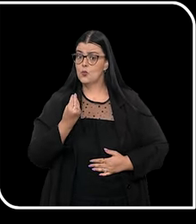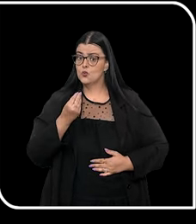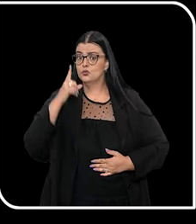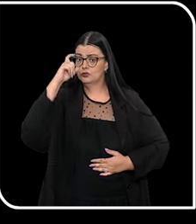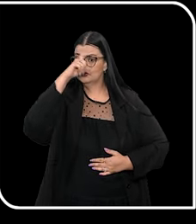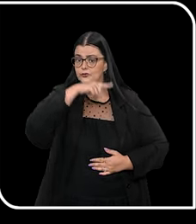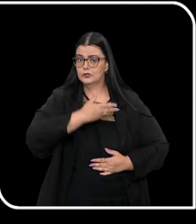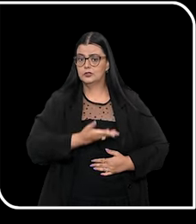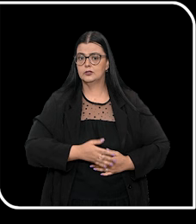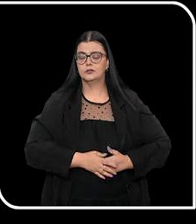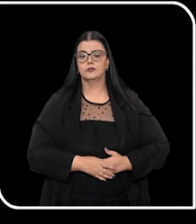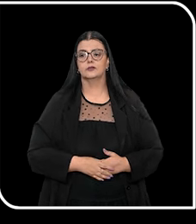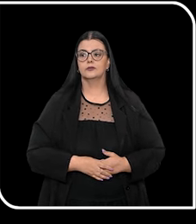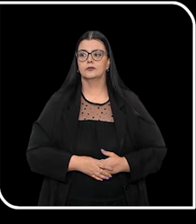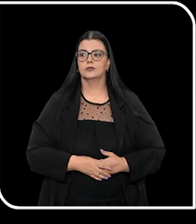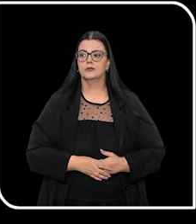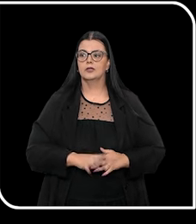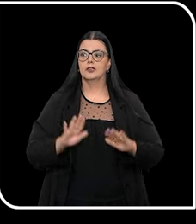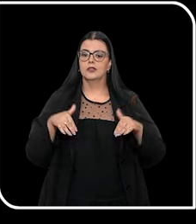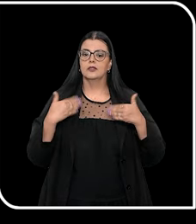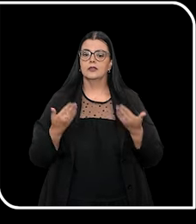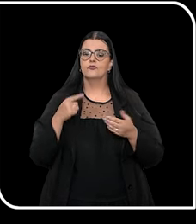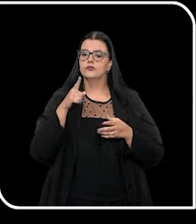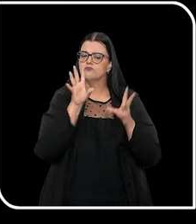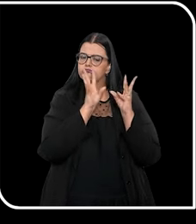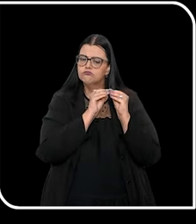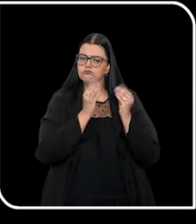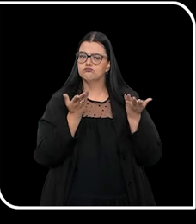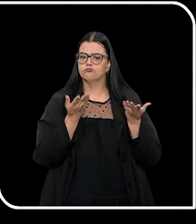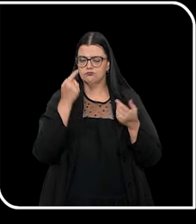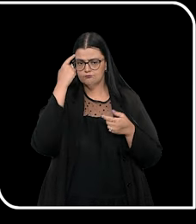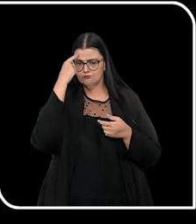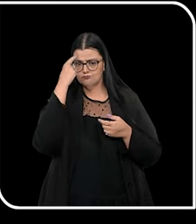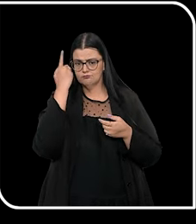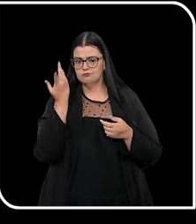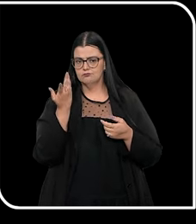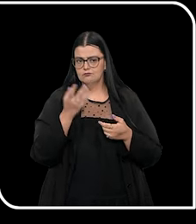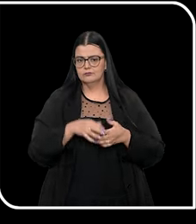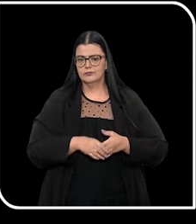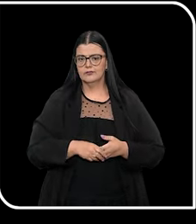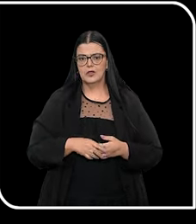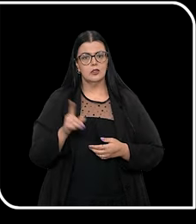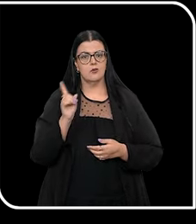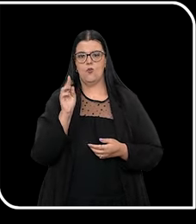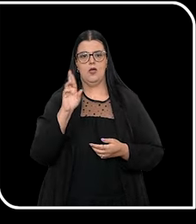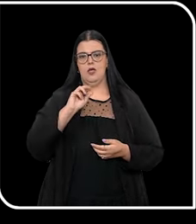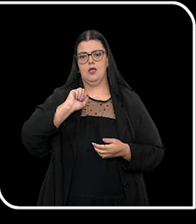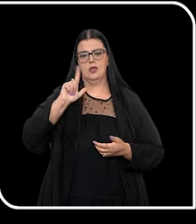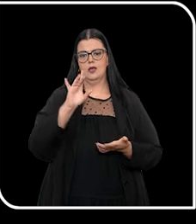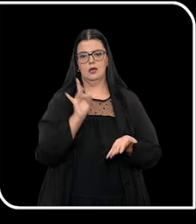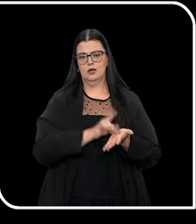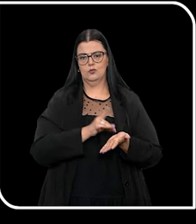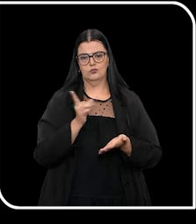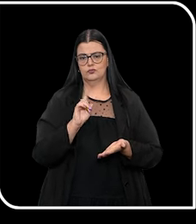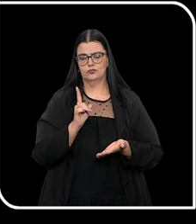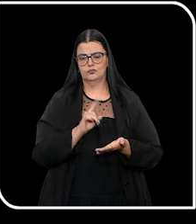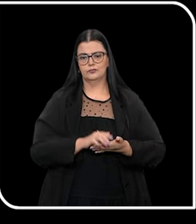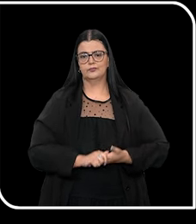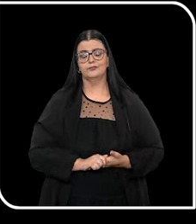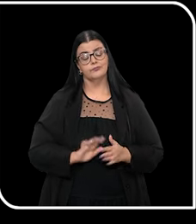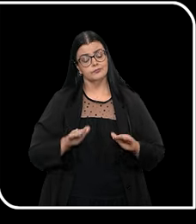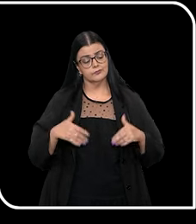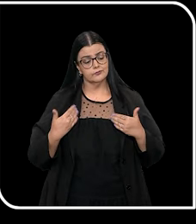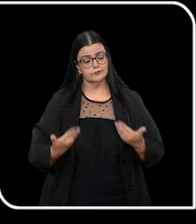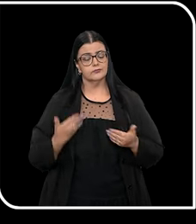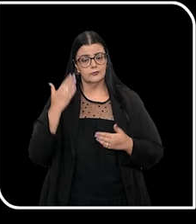difícil E então você presume isso é uma não é real gente não é